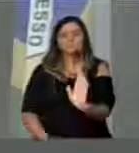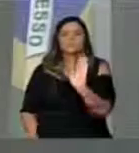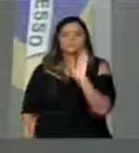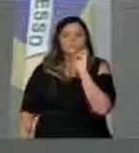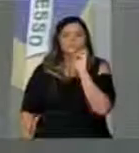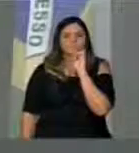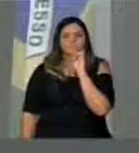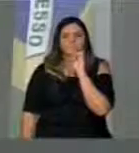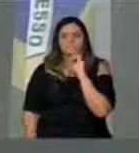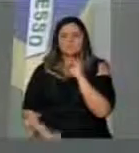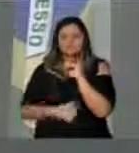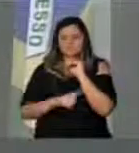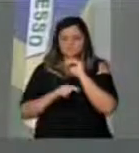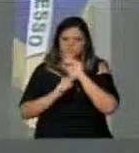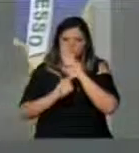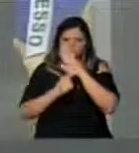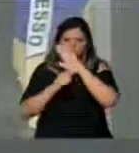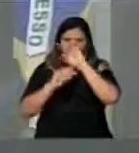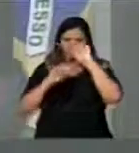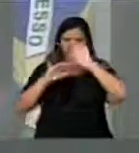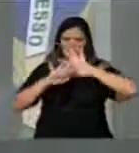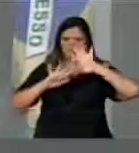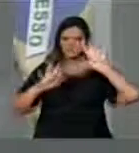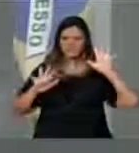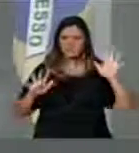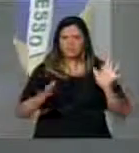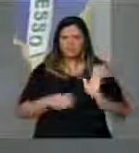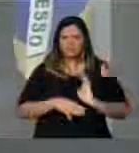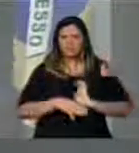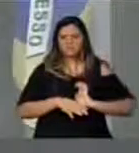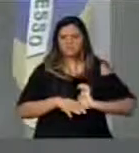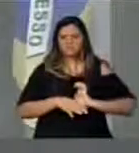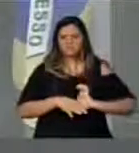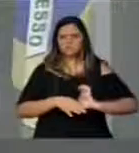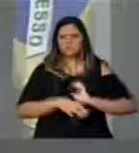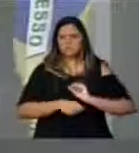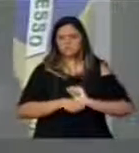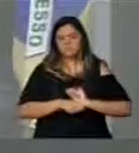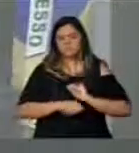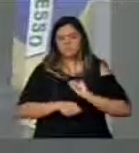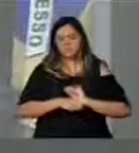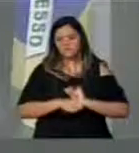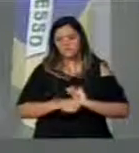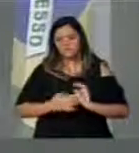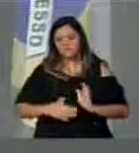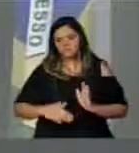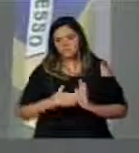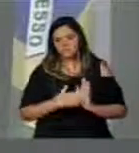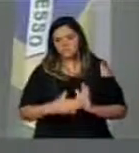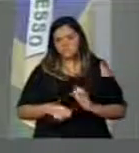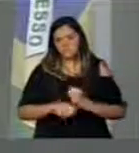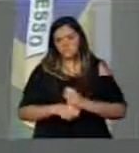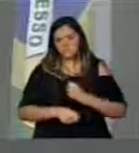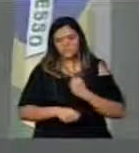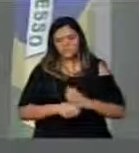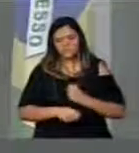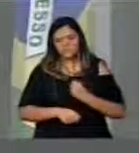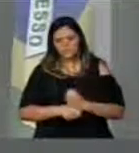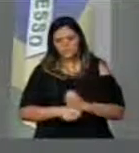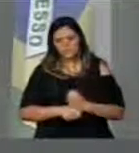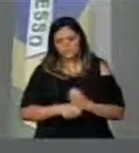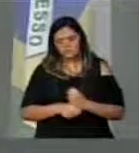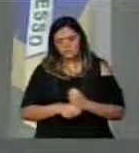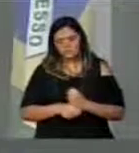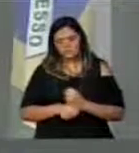que está sofrendo com a seca o estado onde foram paralisadas todas as obras por medidas do pac das finais de 2012